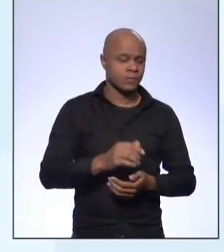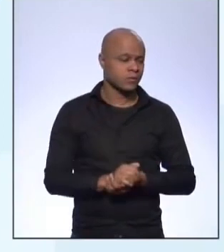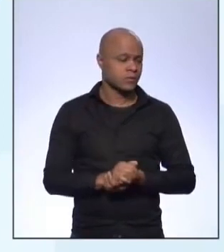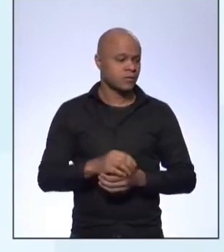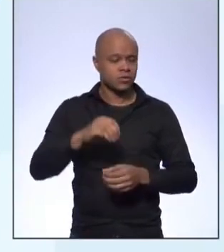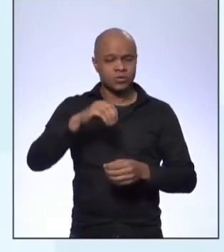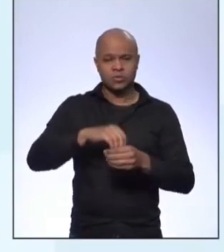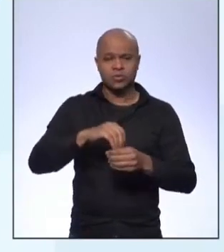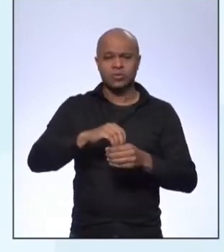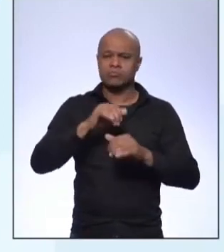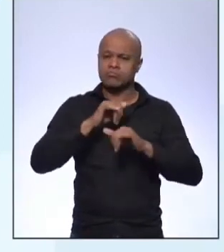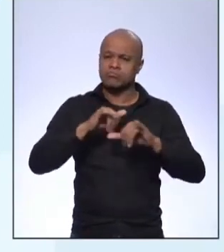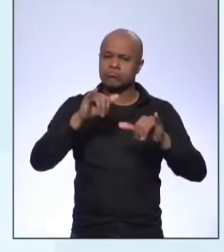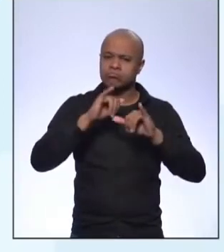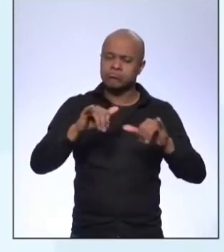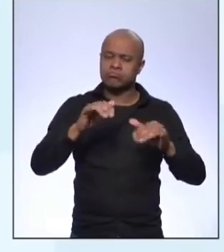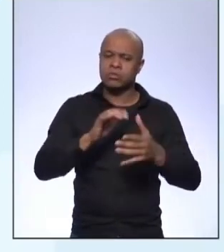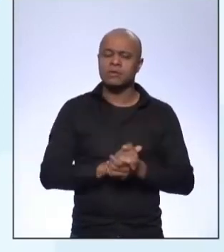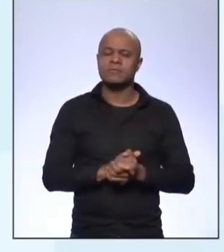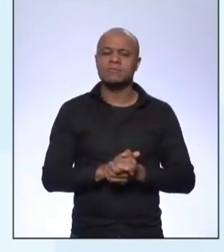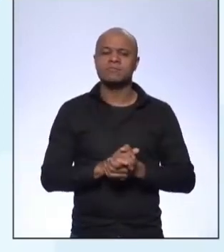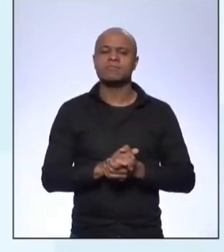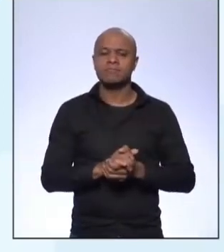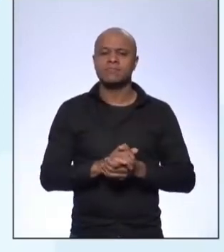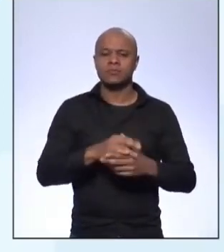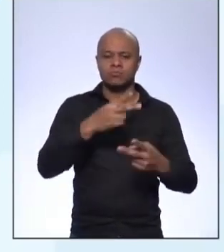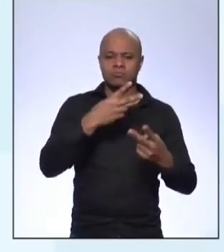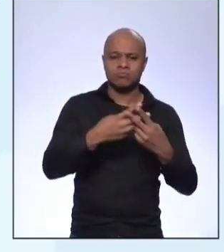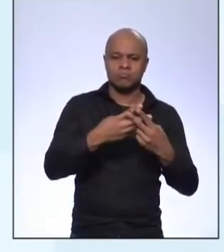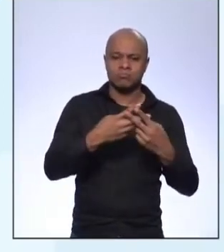postem, compartilhem conosco através da hashtag